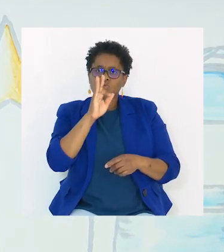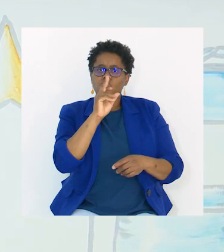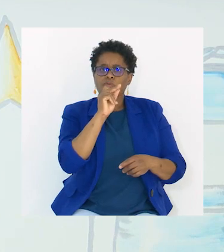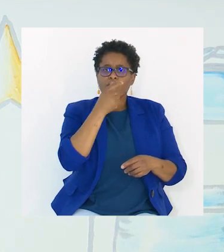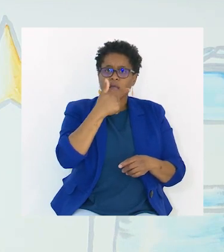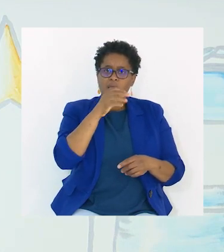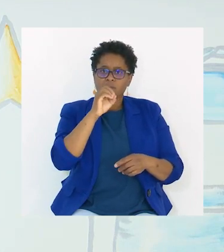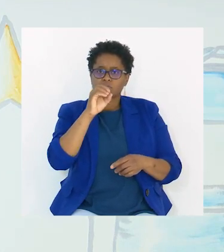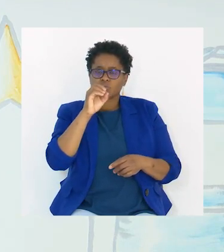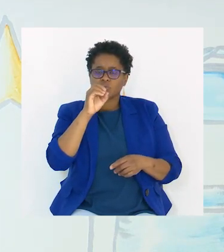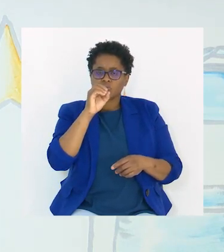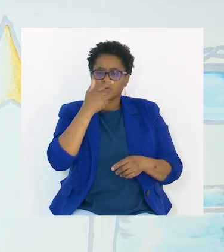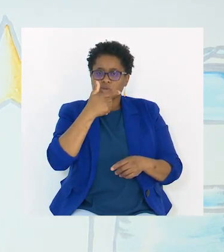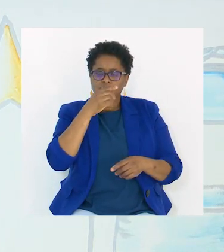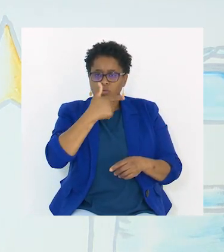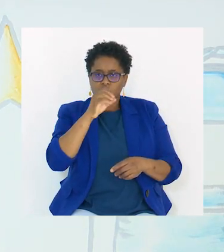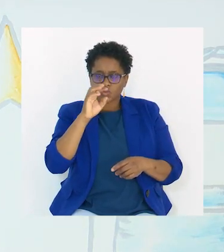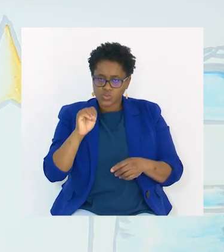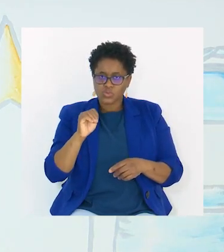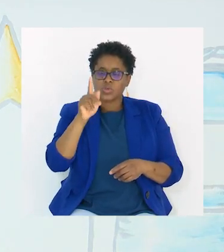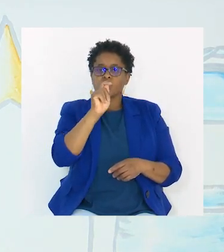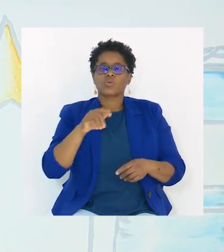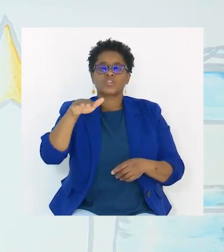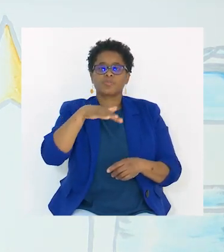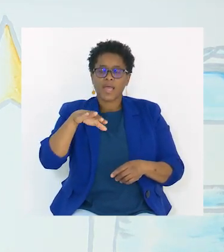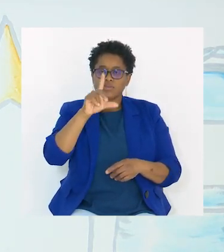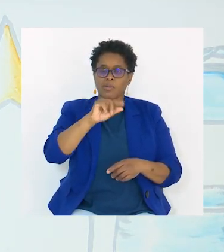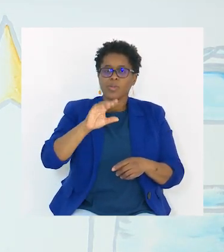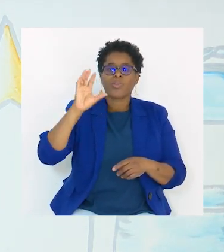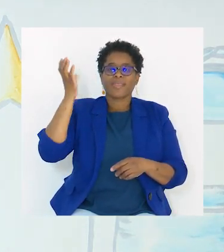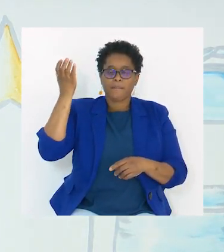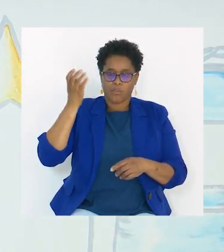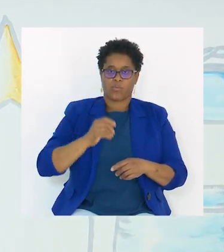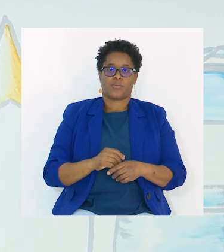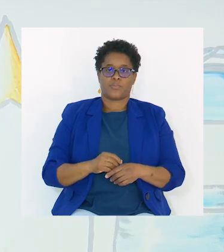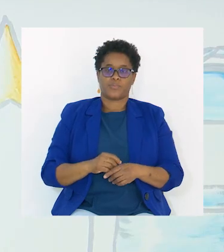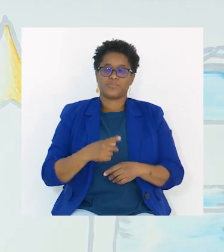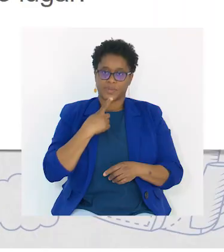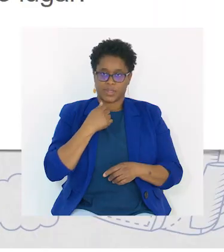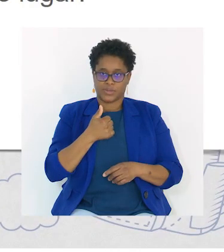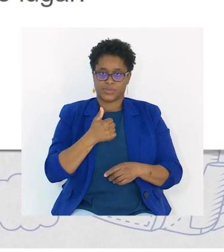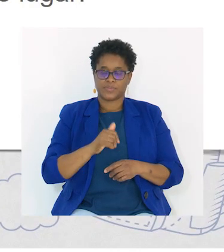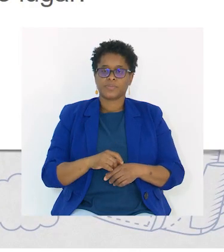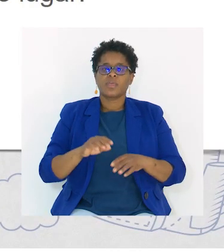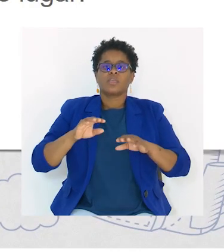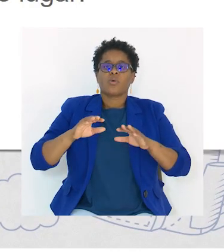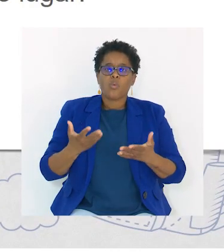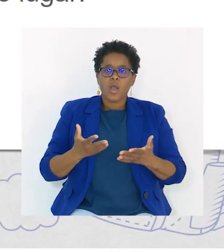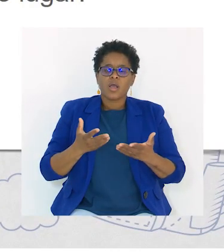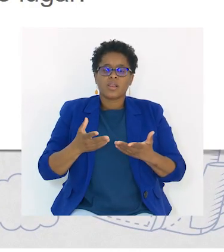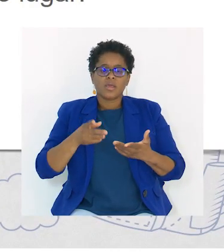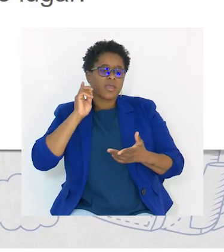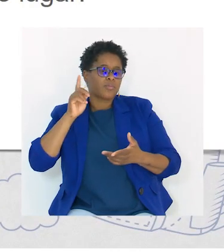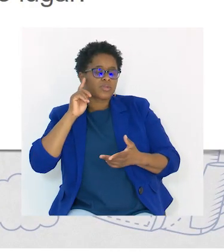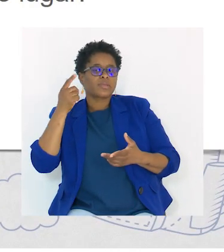factos no espaço e no tempo. Ok? Então, que